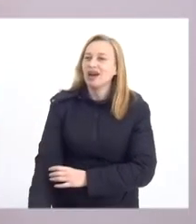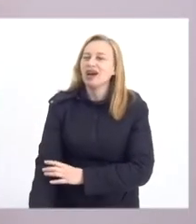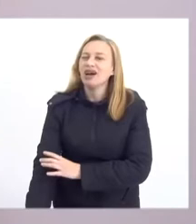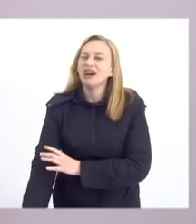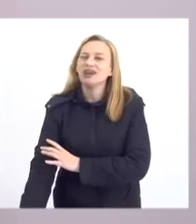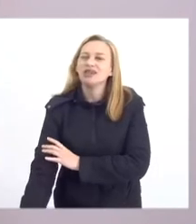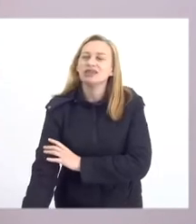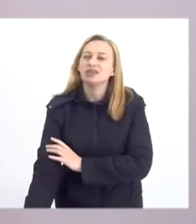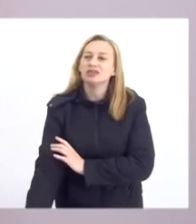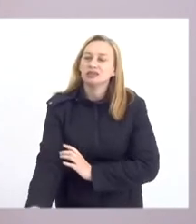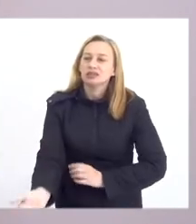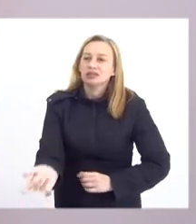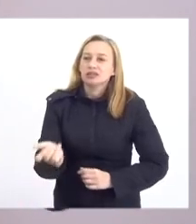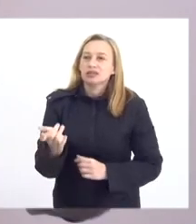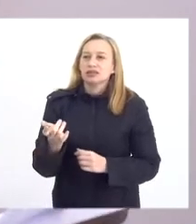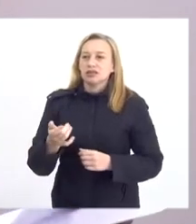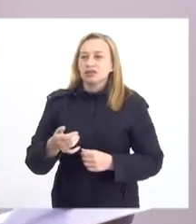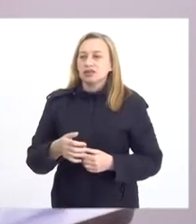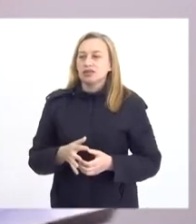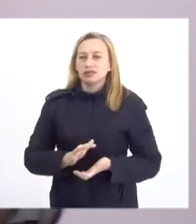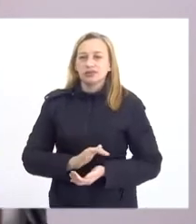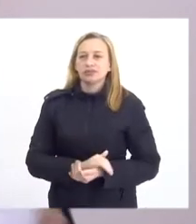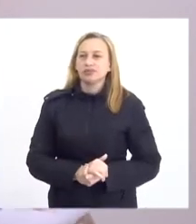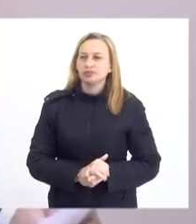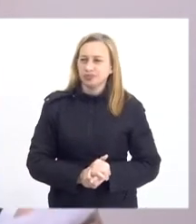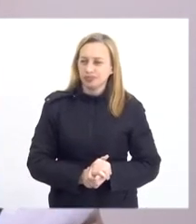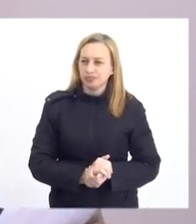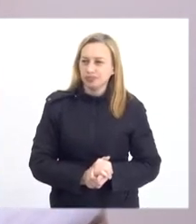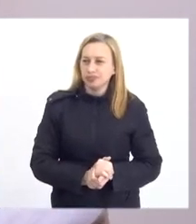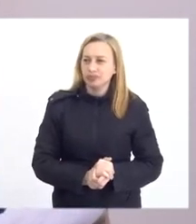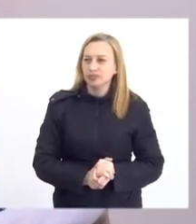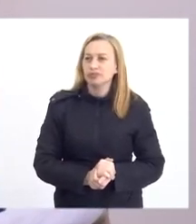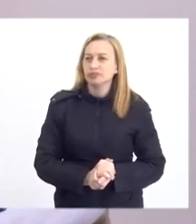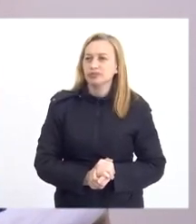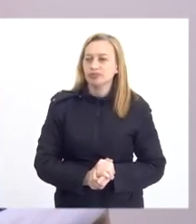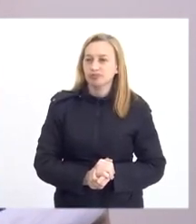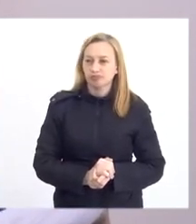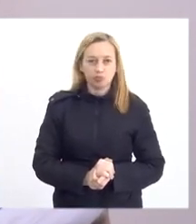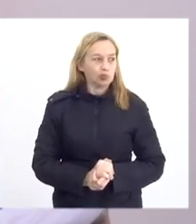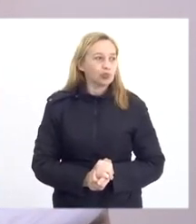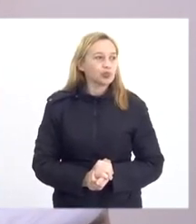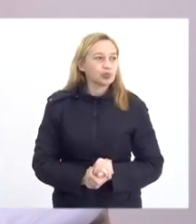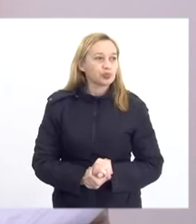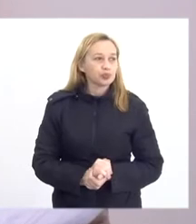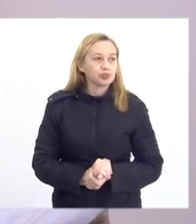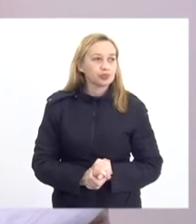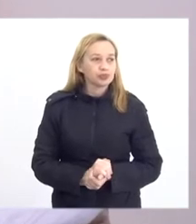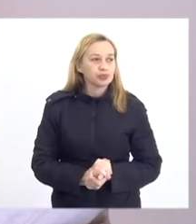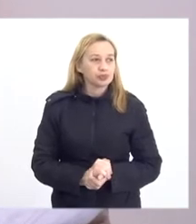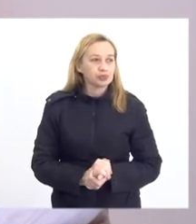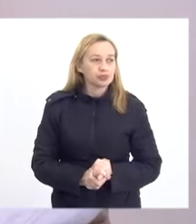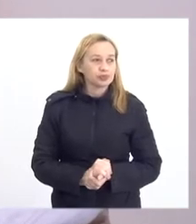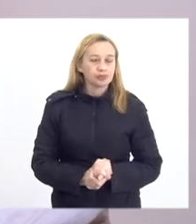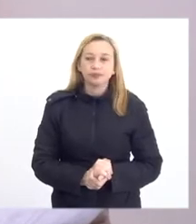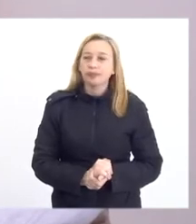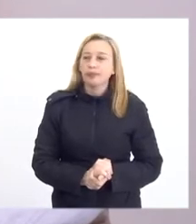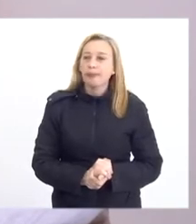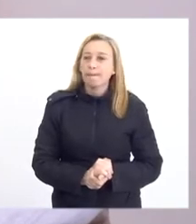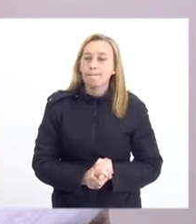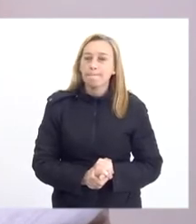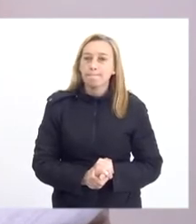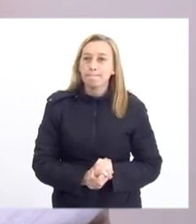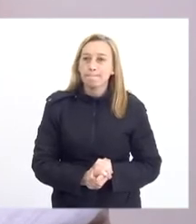Sim. E pega a matéria do Globo de hoje. Por acaso, para ilustrar.